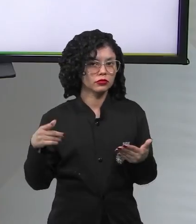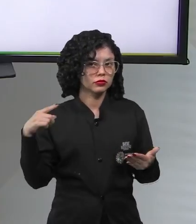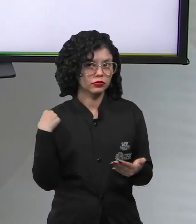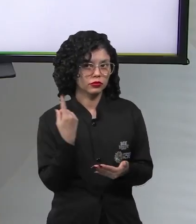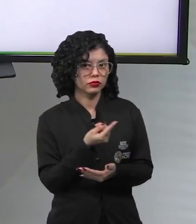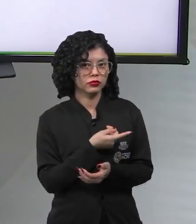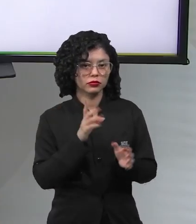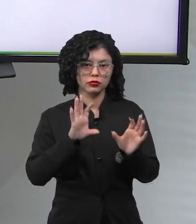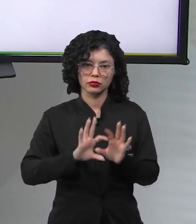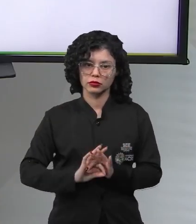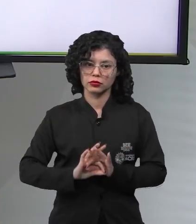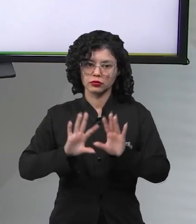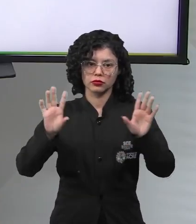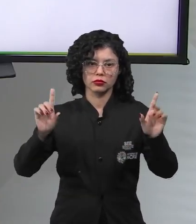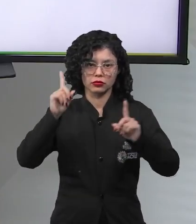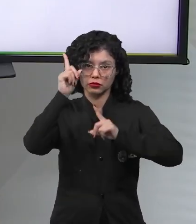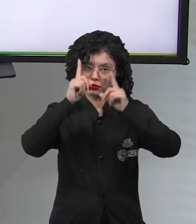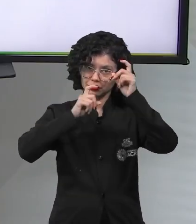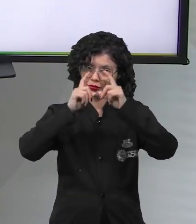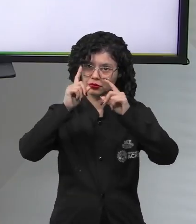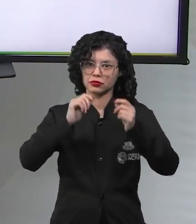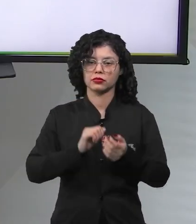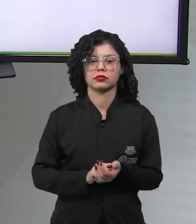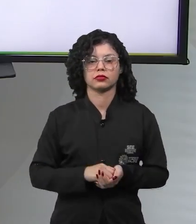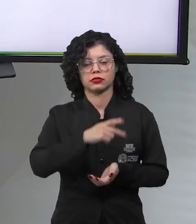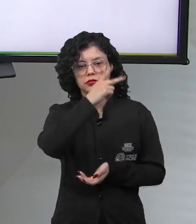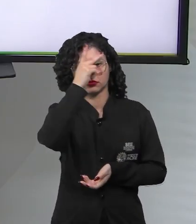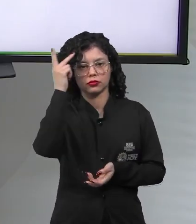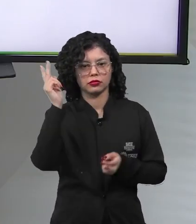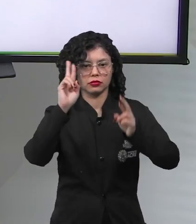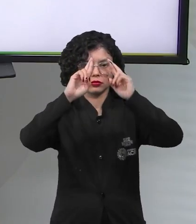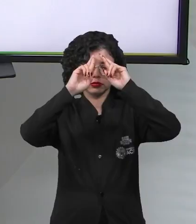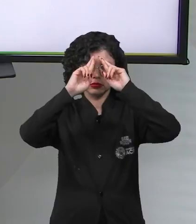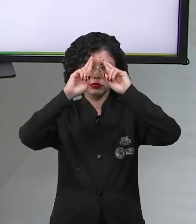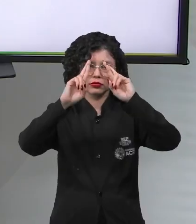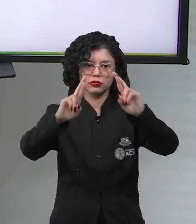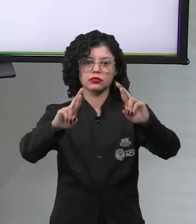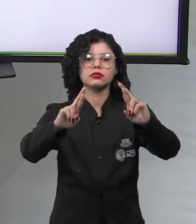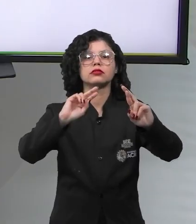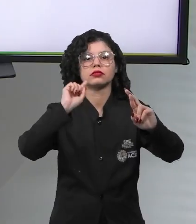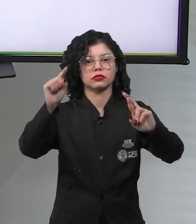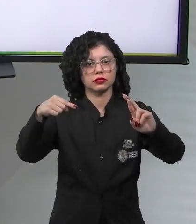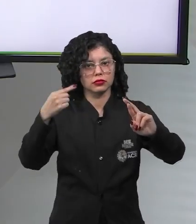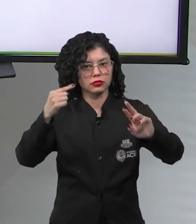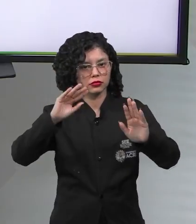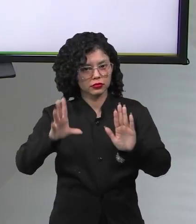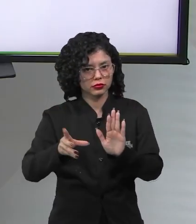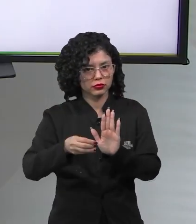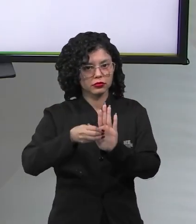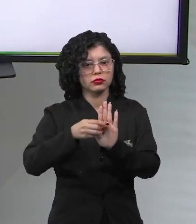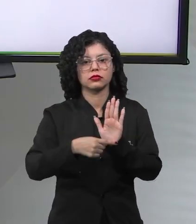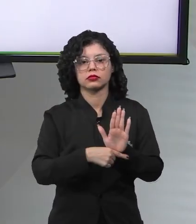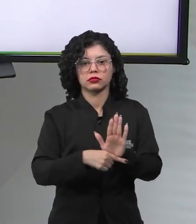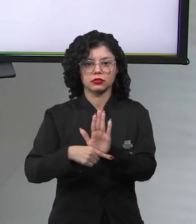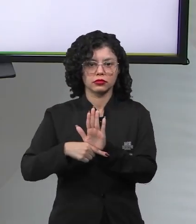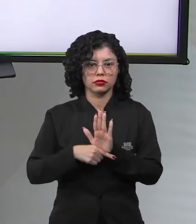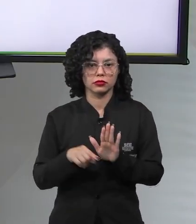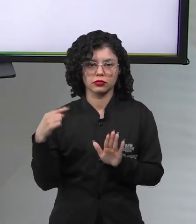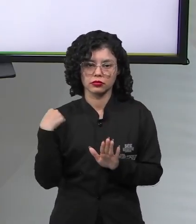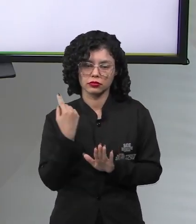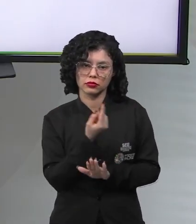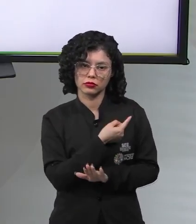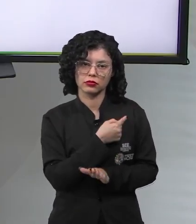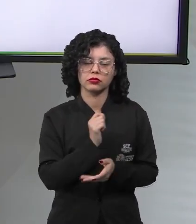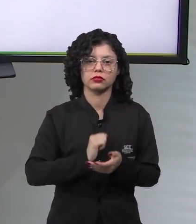falamos da liberdade de expressão e as pessoas respeitando aquilo que é colocado pela nossa